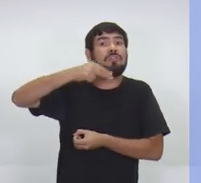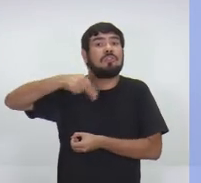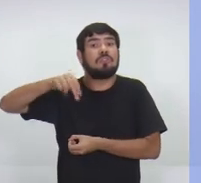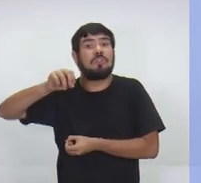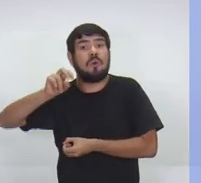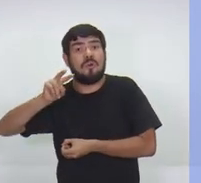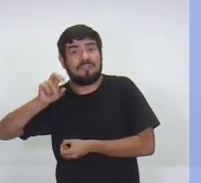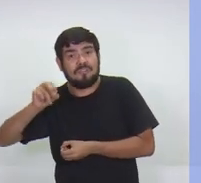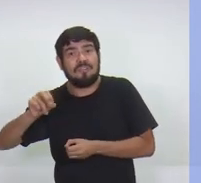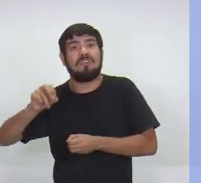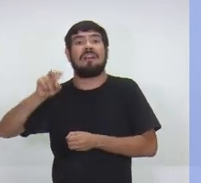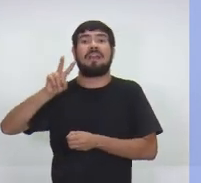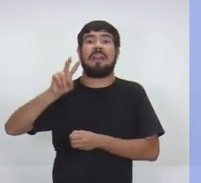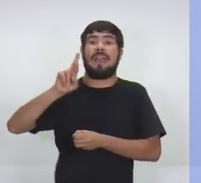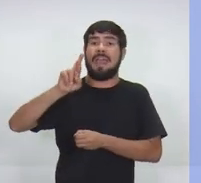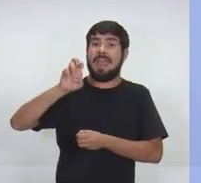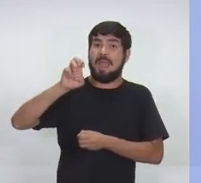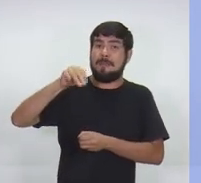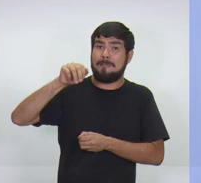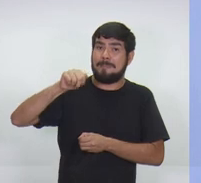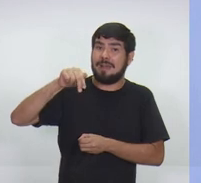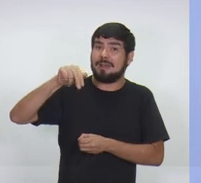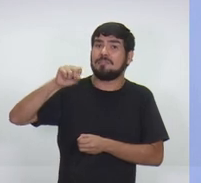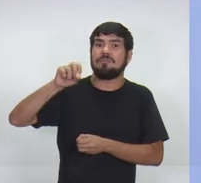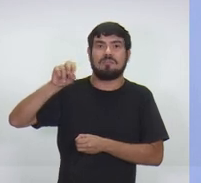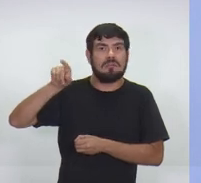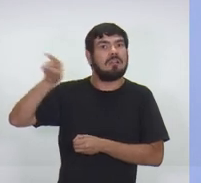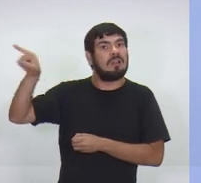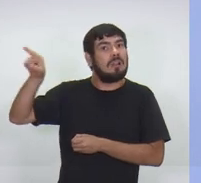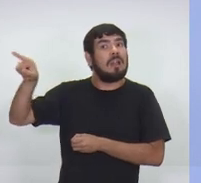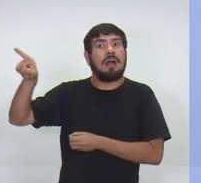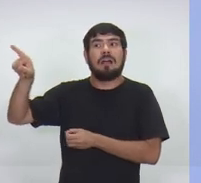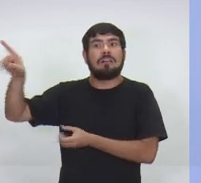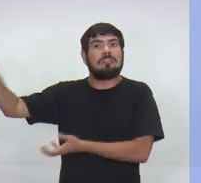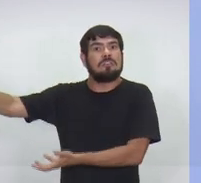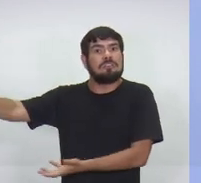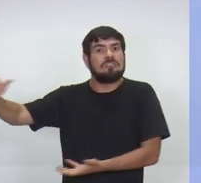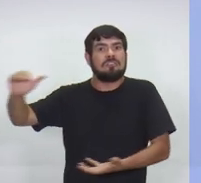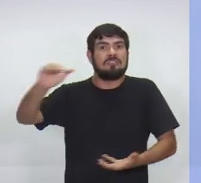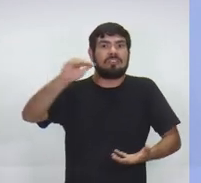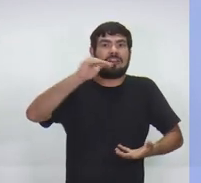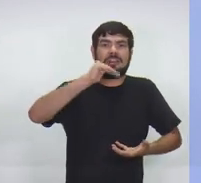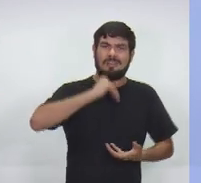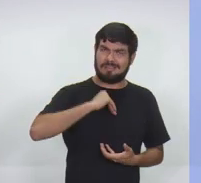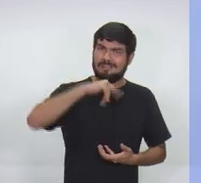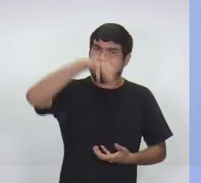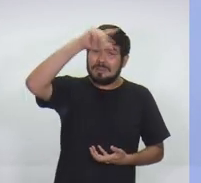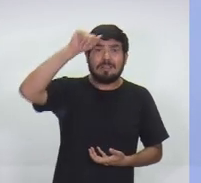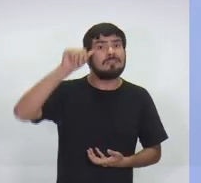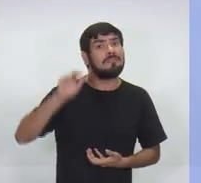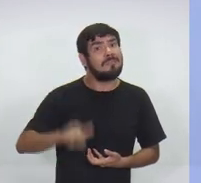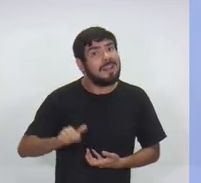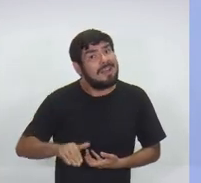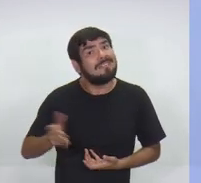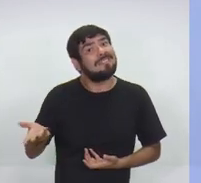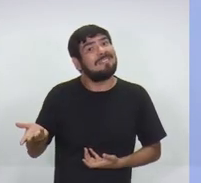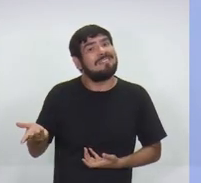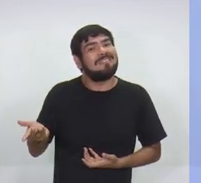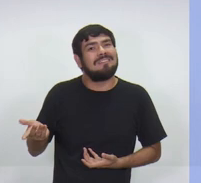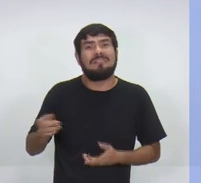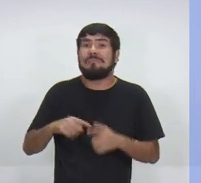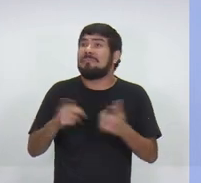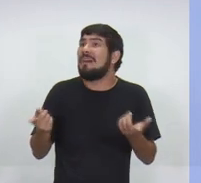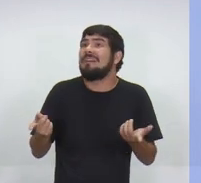região ali e esse abacaxi chega ao consumidor a um preço barato barato mas não